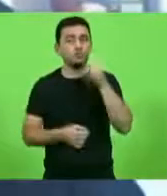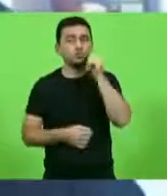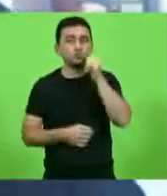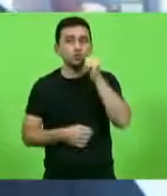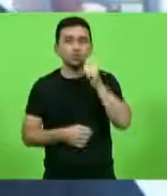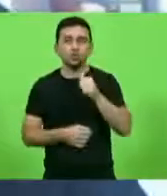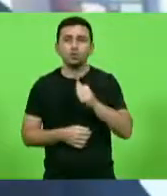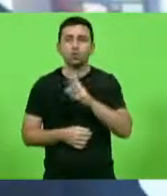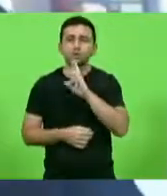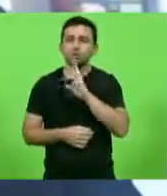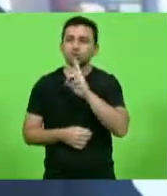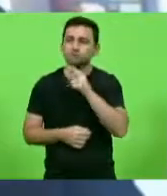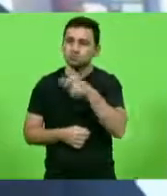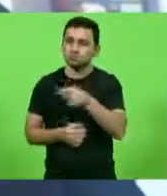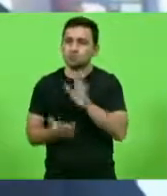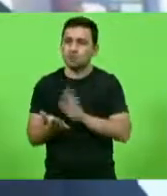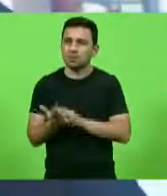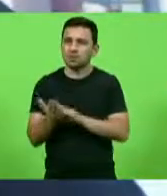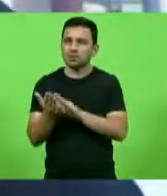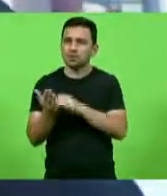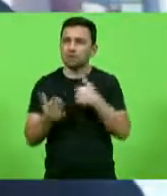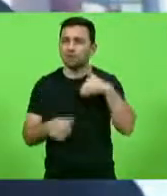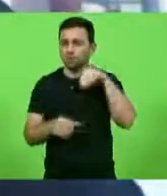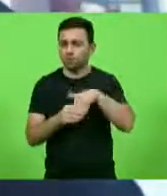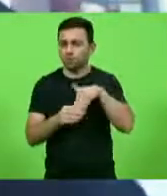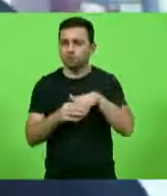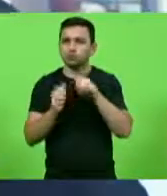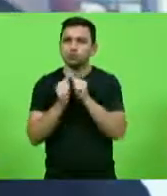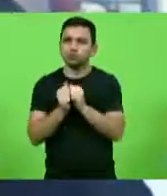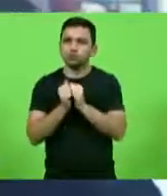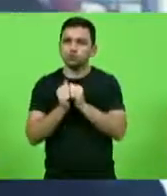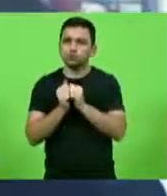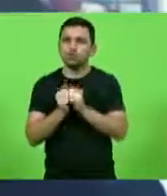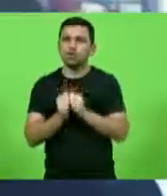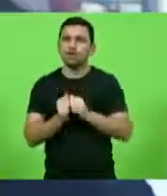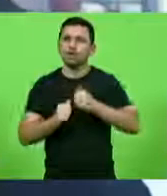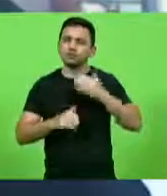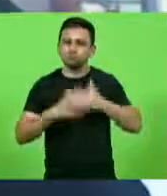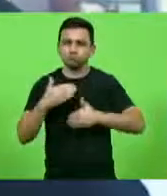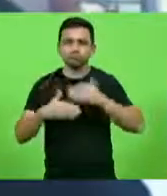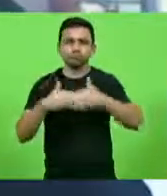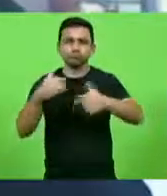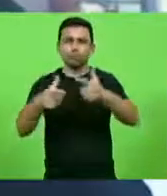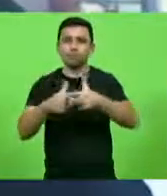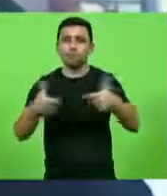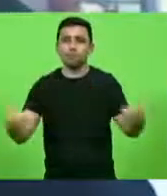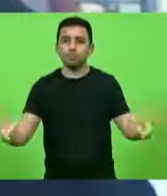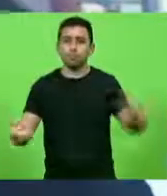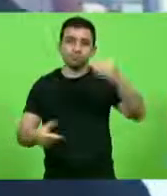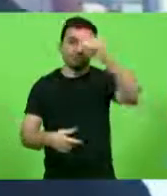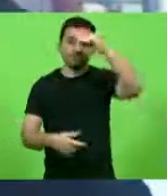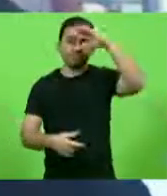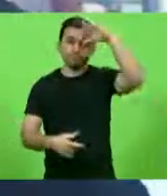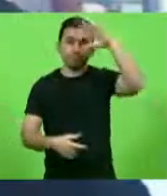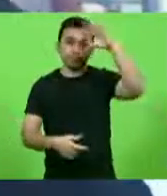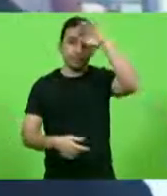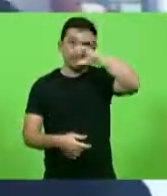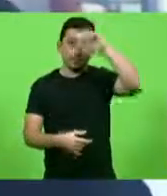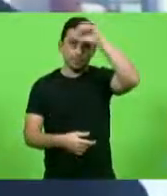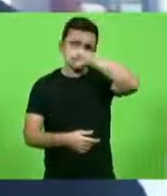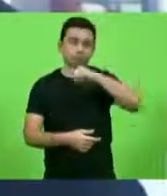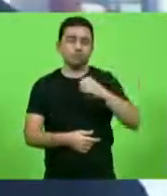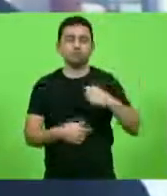Rodrigo, parabéns, estou contigo, voto contigo, e nós temos que cada vez mais ampliar o conhecimento das pessoas, não é